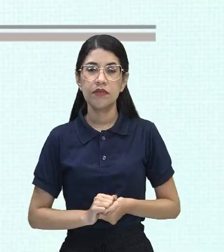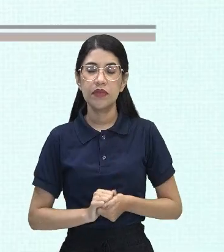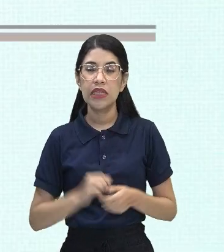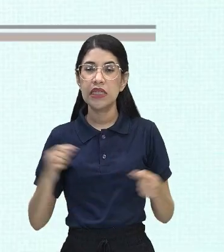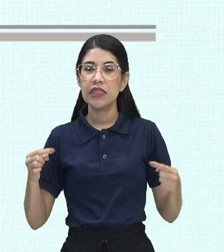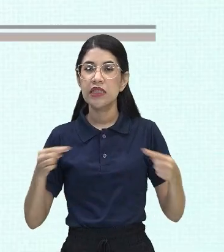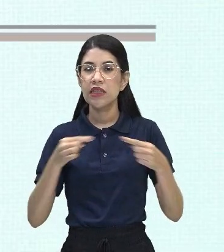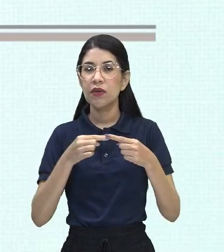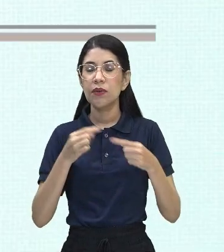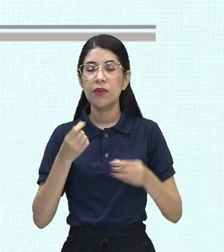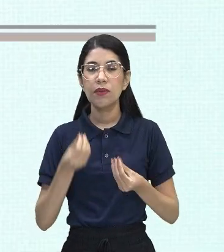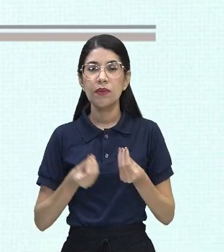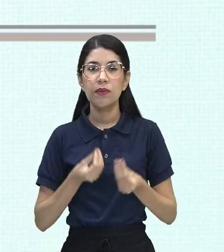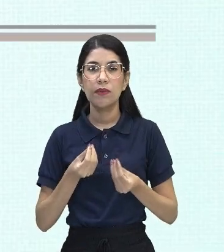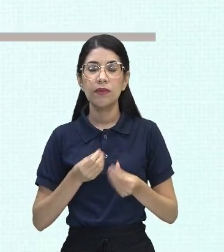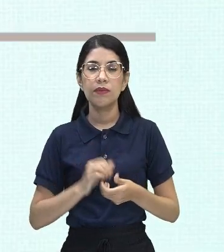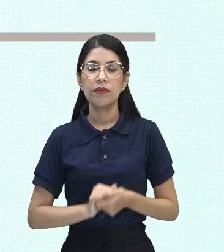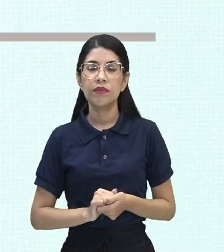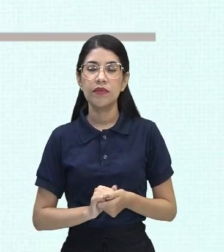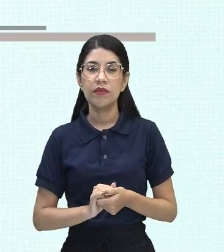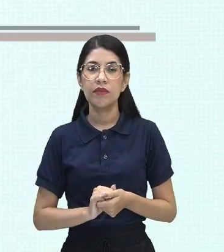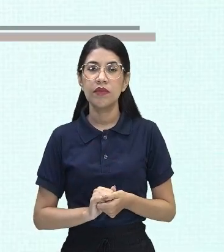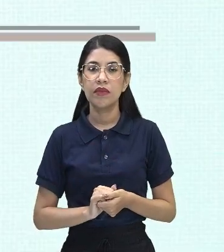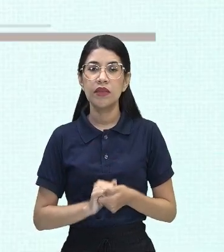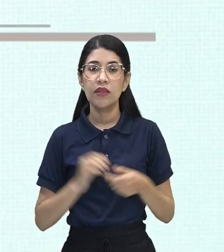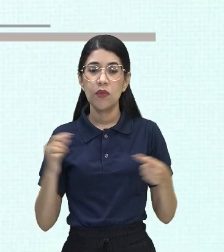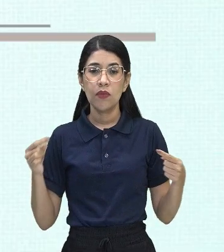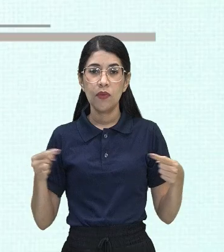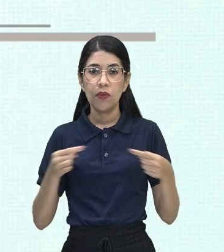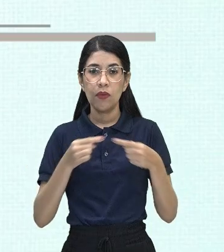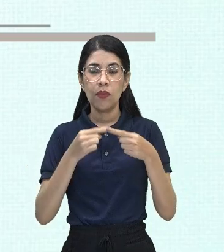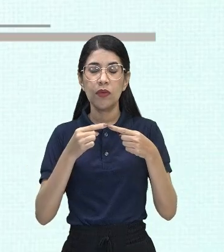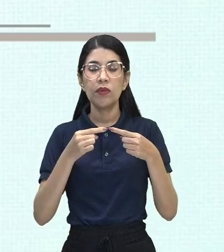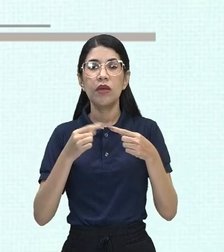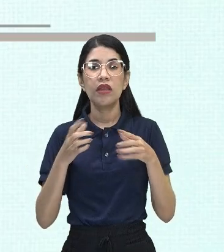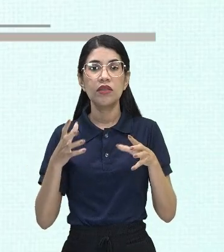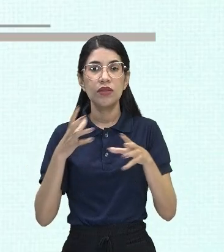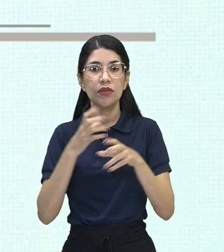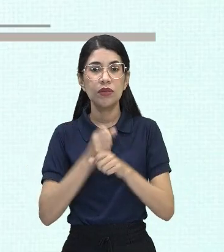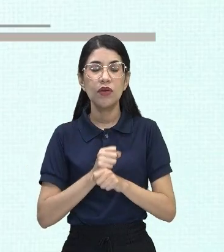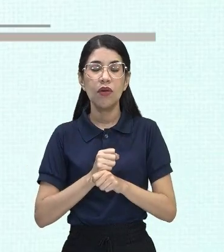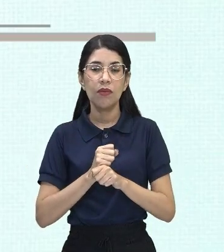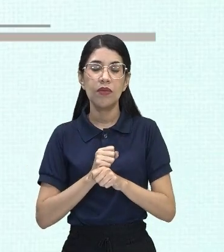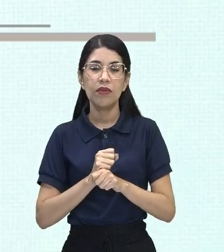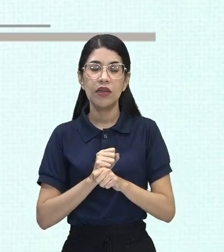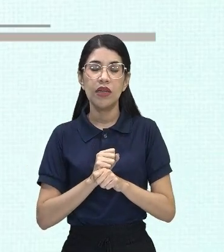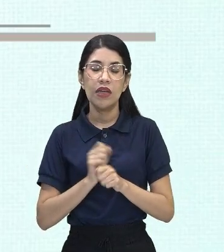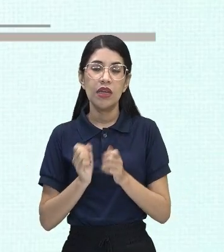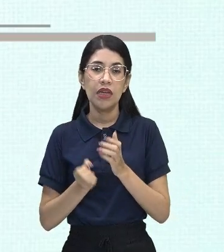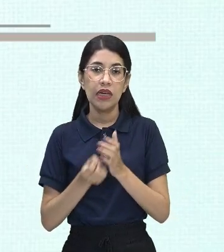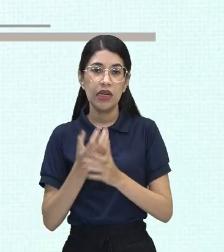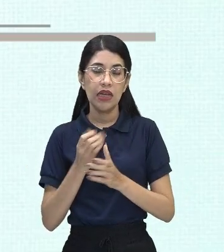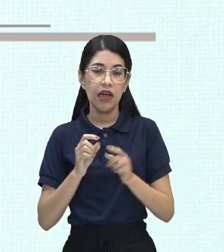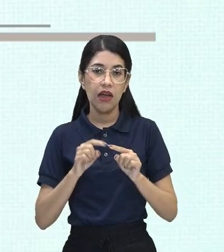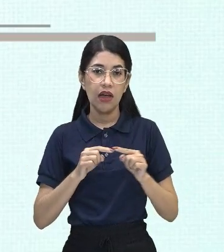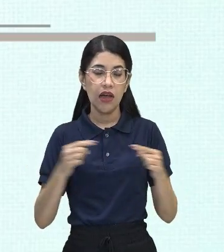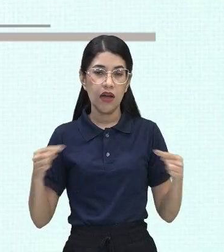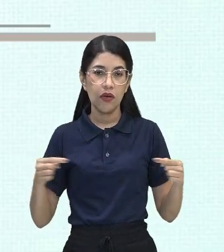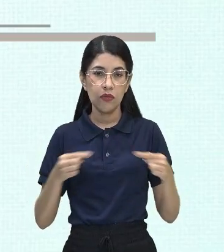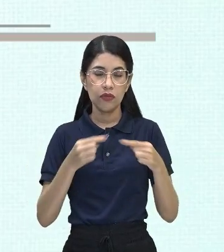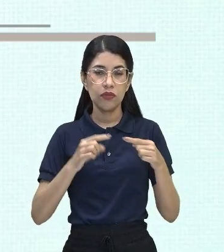só, quando acontece o encontro, olha só, as ondas se somam. E a onda gerada, que a gente chama de